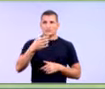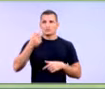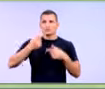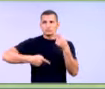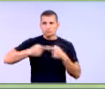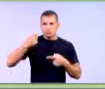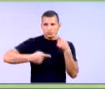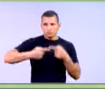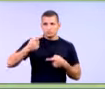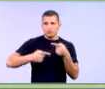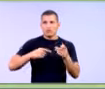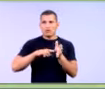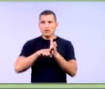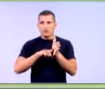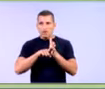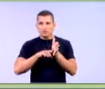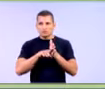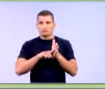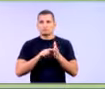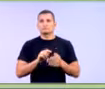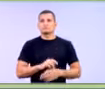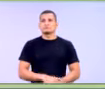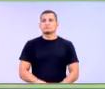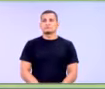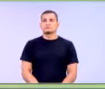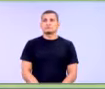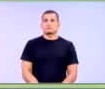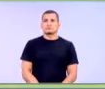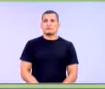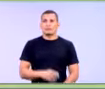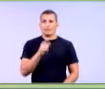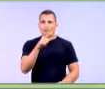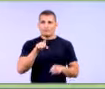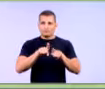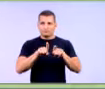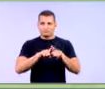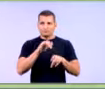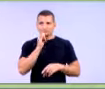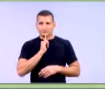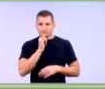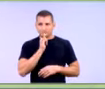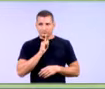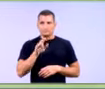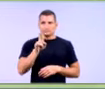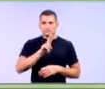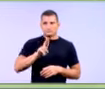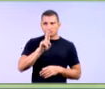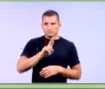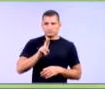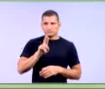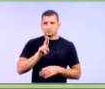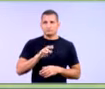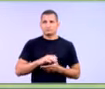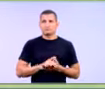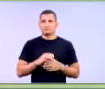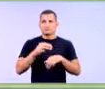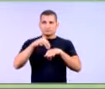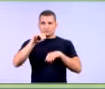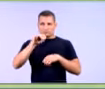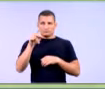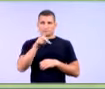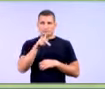discussão e análise desses resultados. Isso aqui também é um exemplo utilizado da dissertação de mestrado